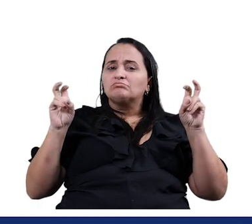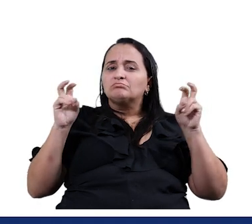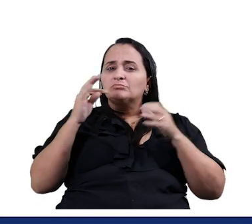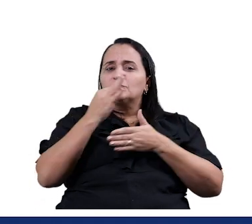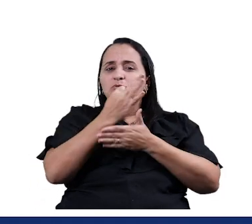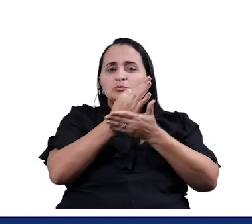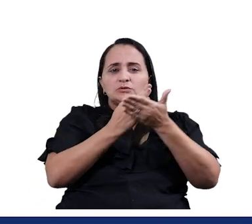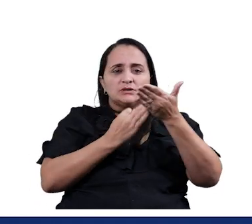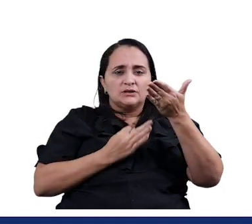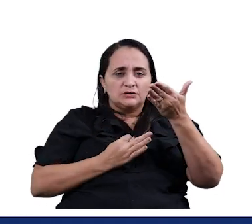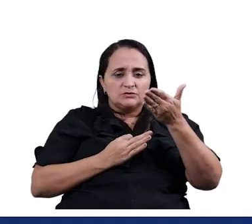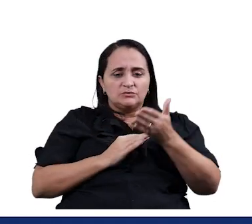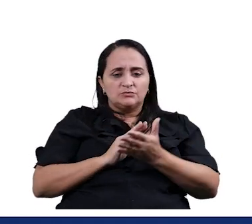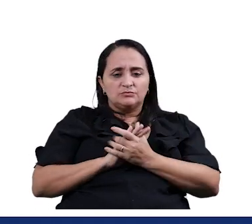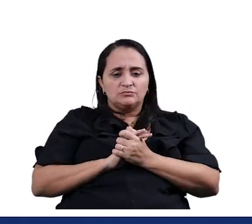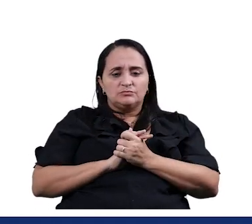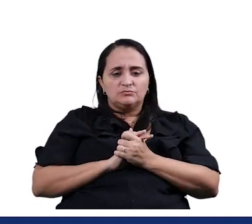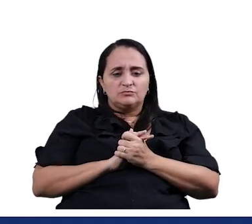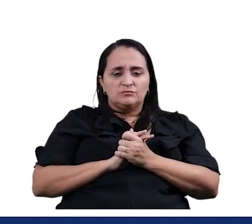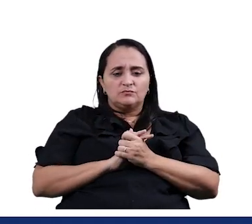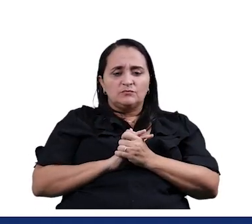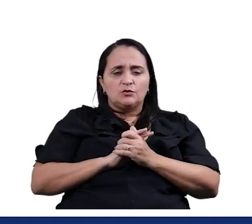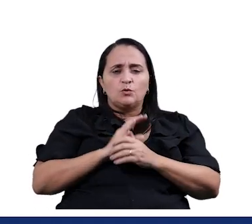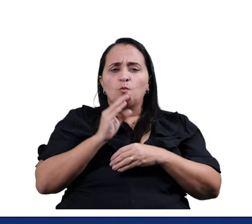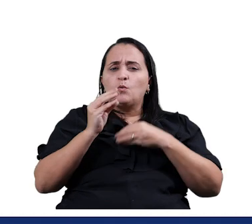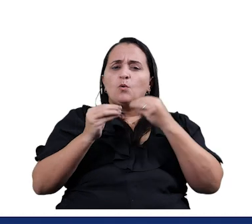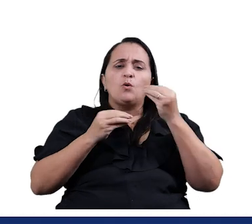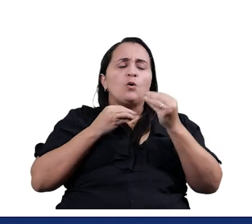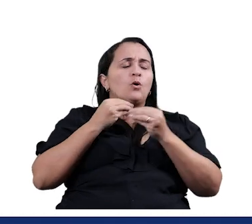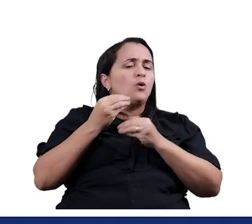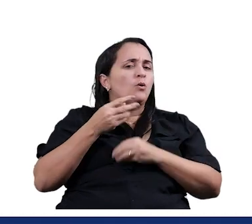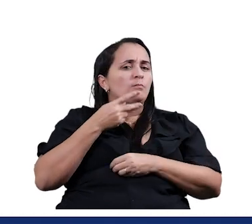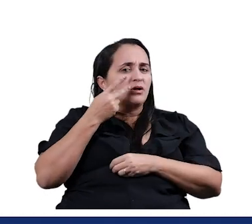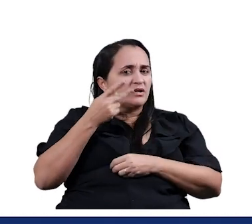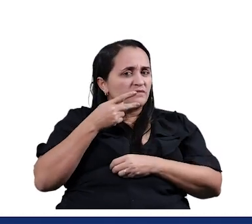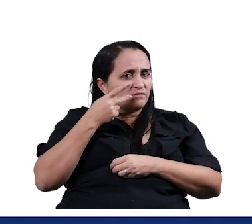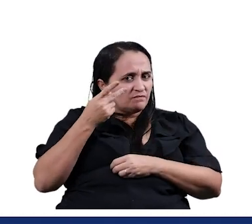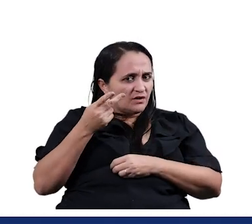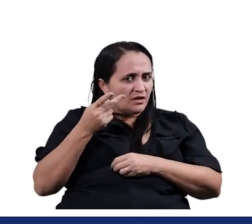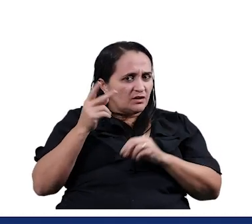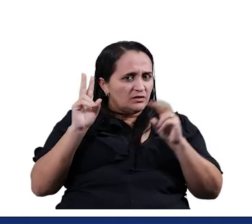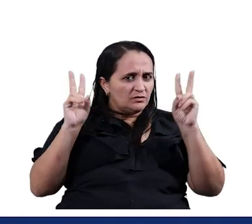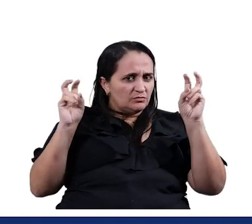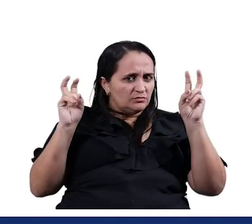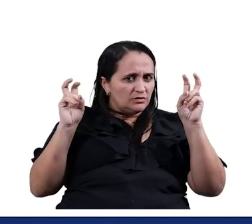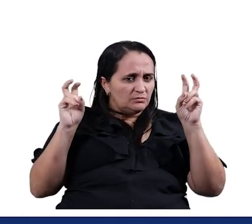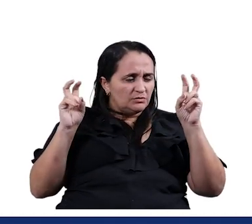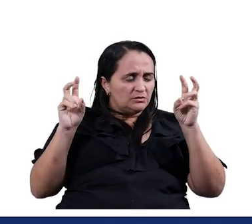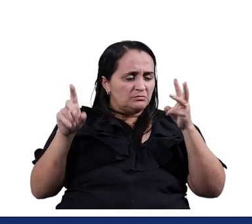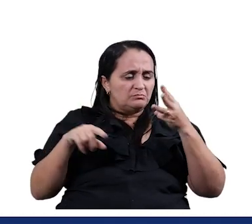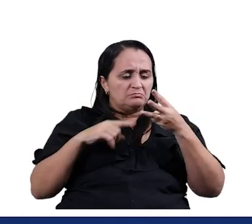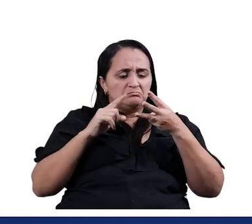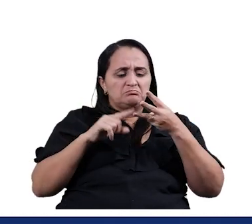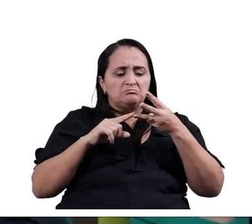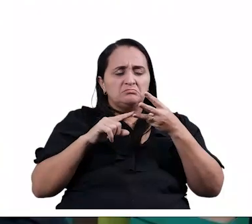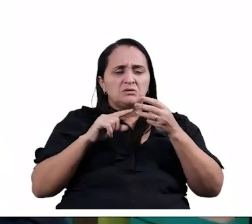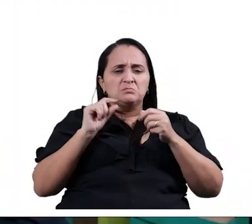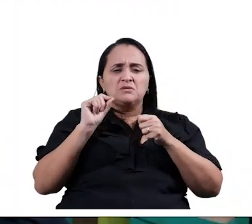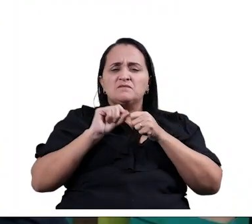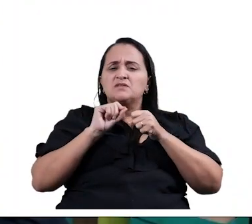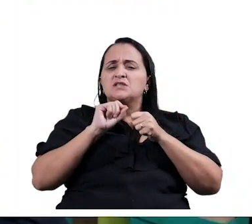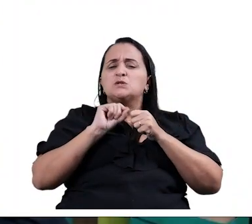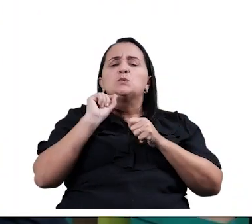do texto? Como ele fala do assunto? E para que serve esse texto?